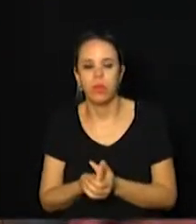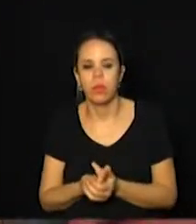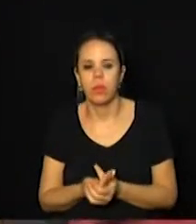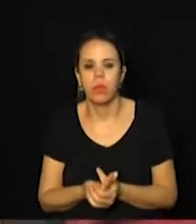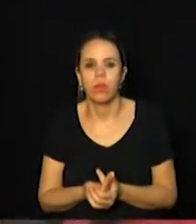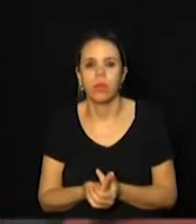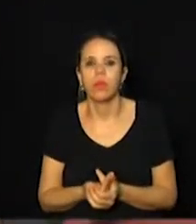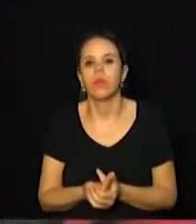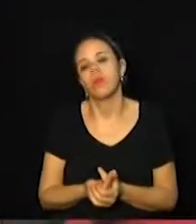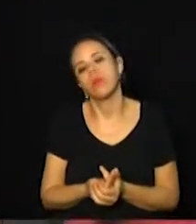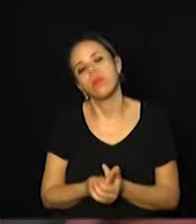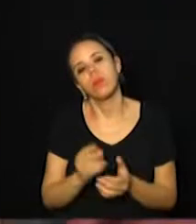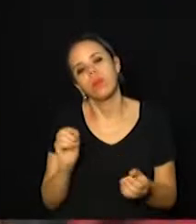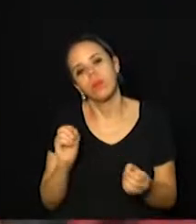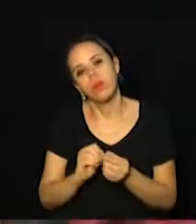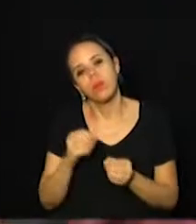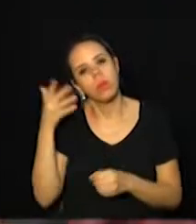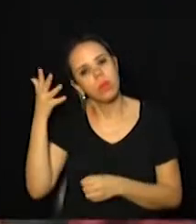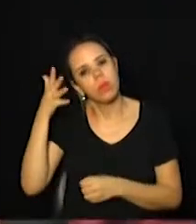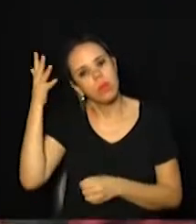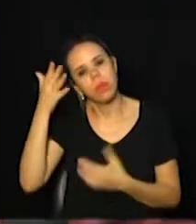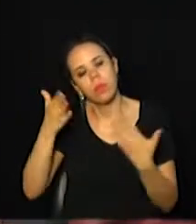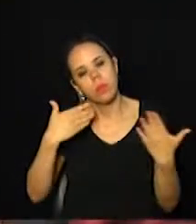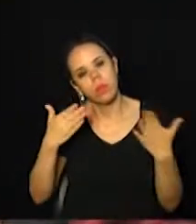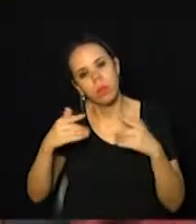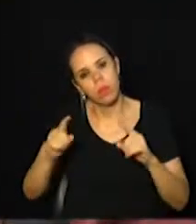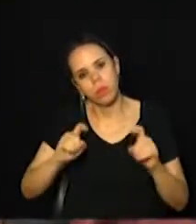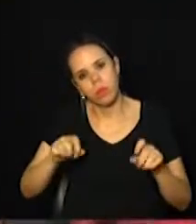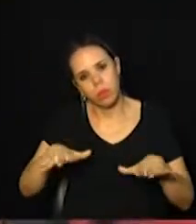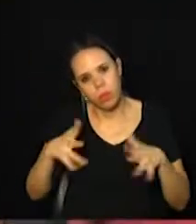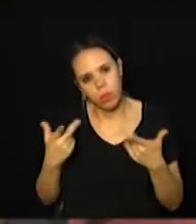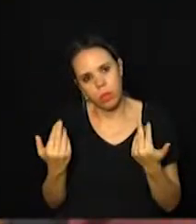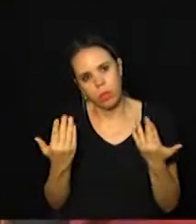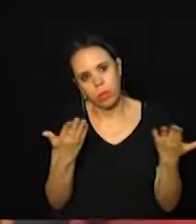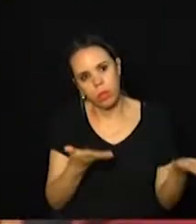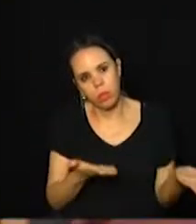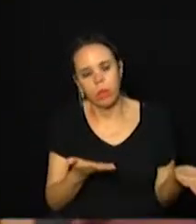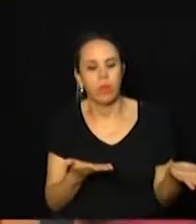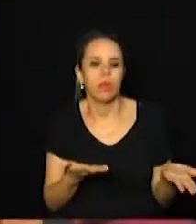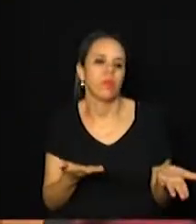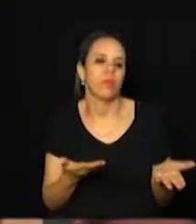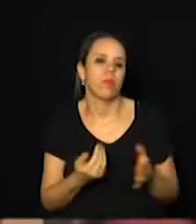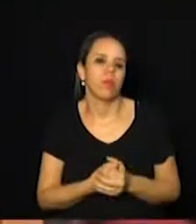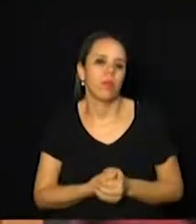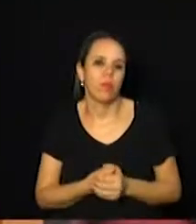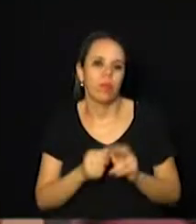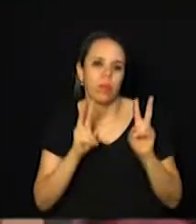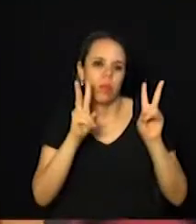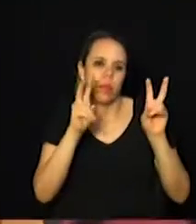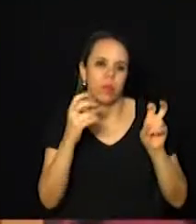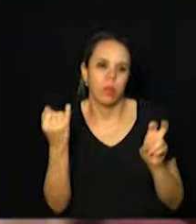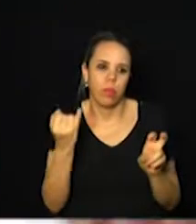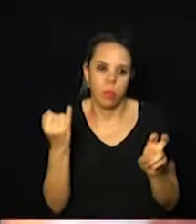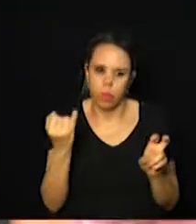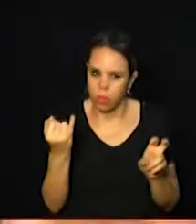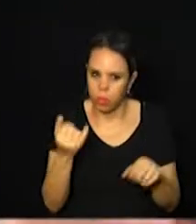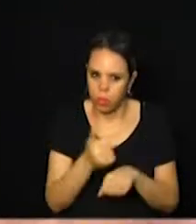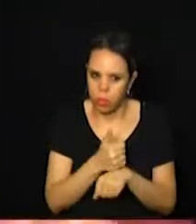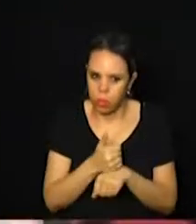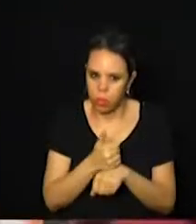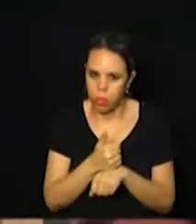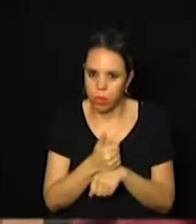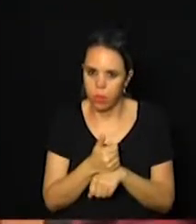ainda realizar seminários debates e audiências como esta que tratem de temas importantes para a